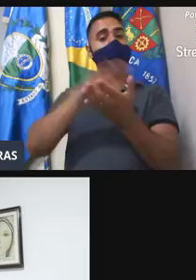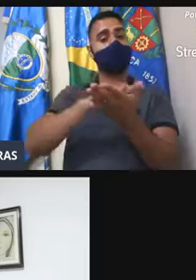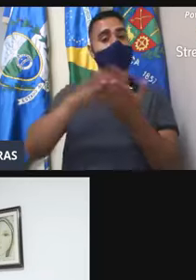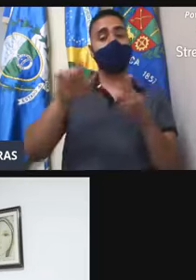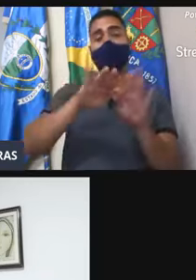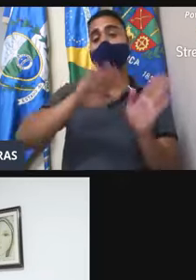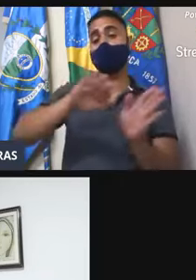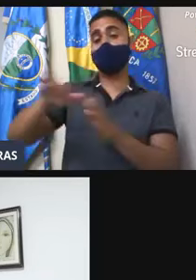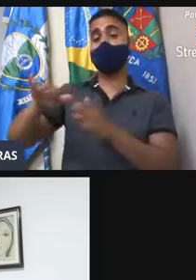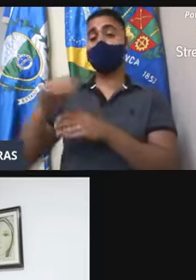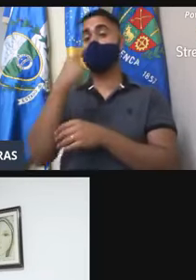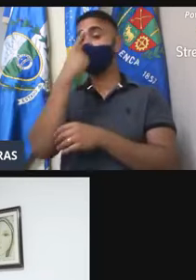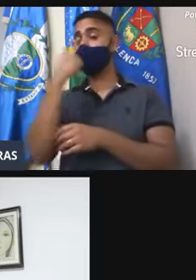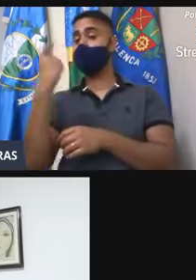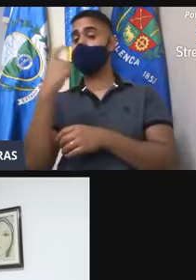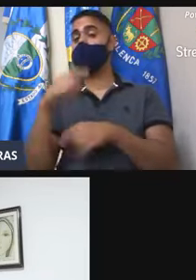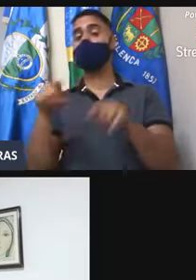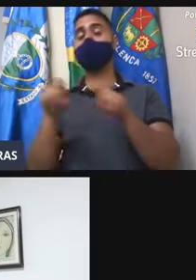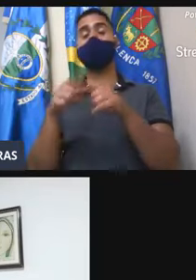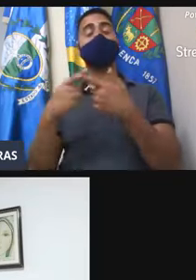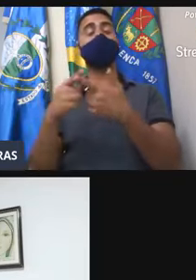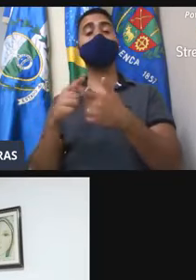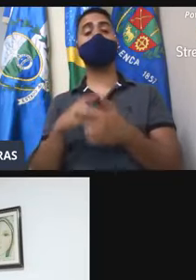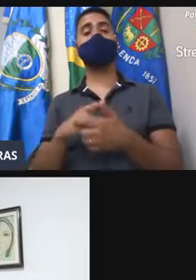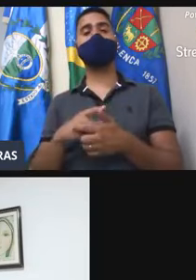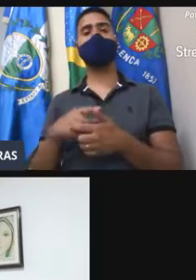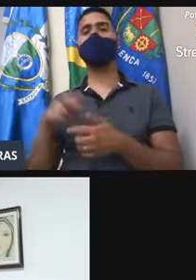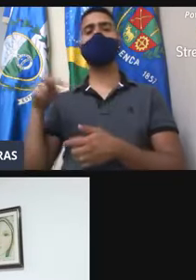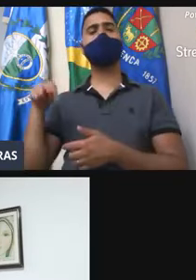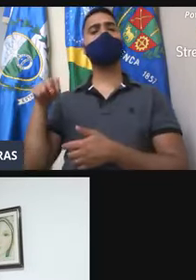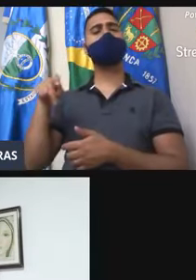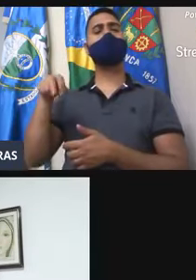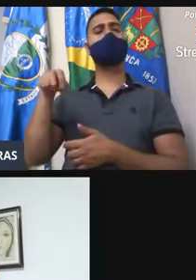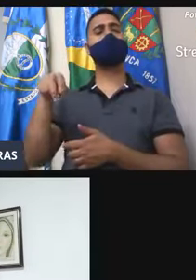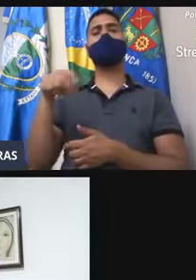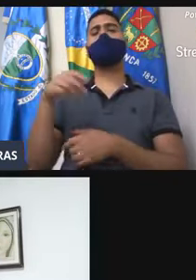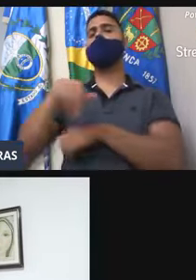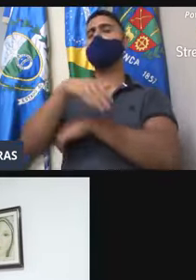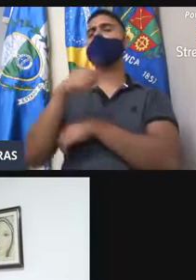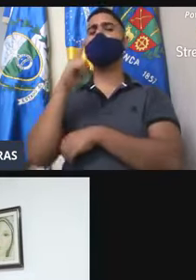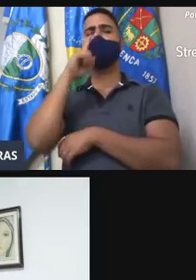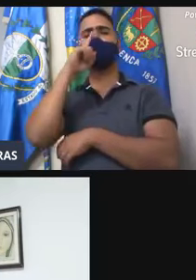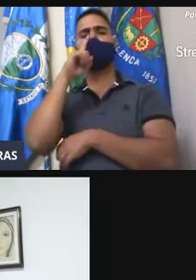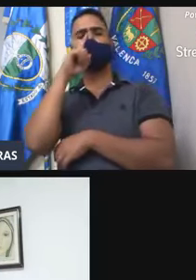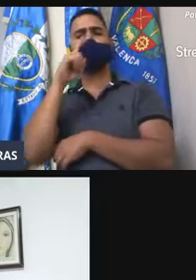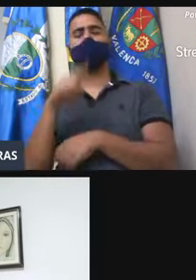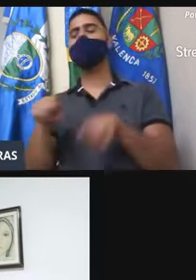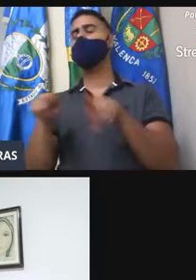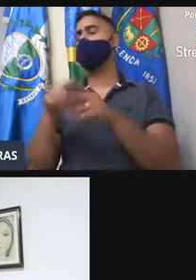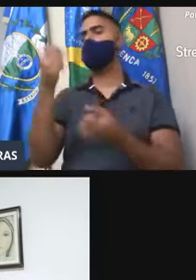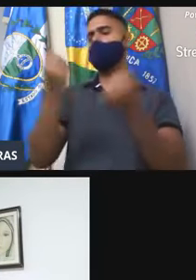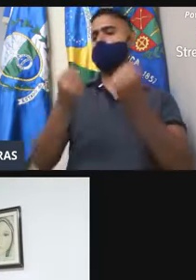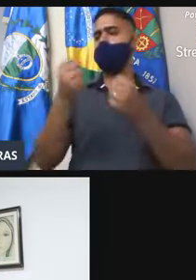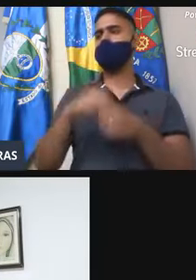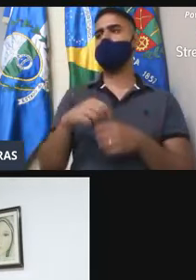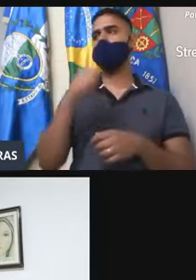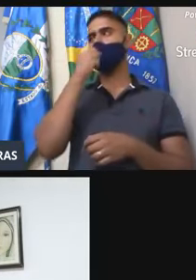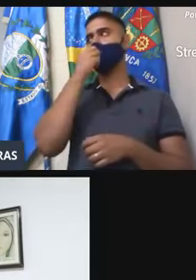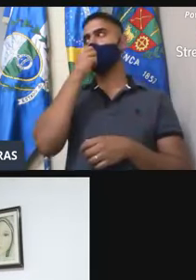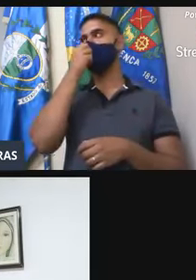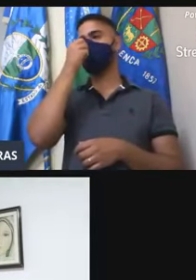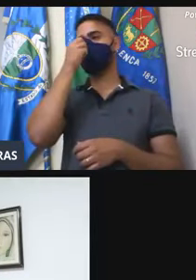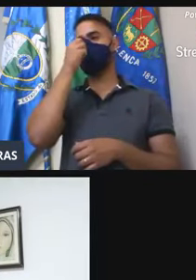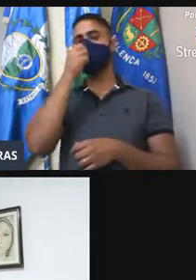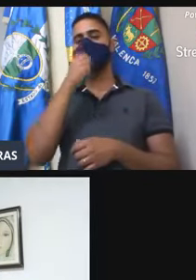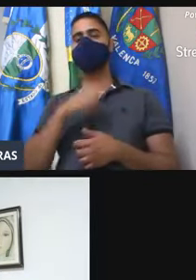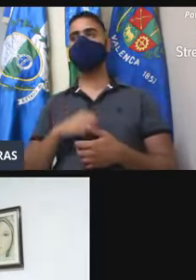de túneis faz-se necessários por fato de caminhar pela rua é perigoso, porém nem todos os motoristas respeitam os pedestres. Sala das sessões, 8 de